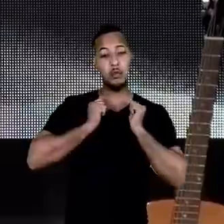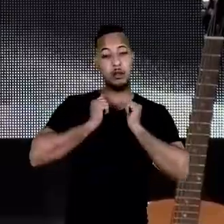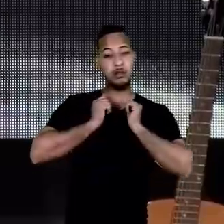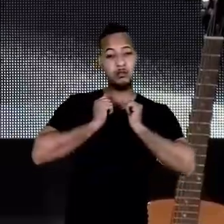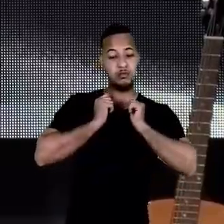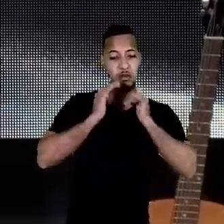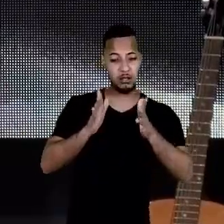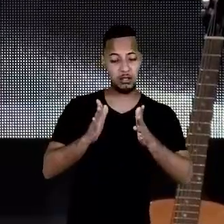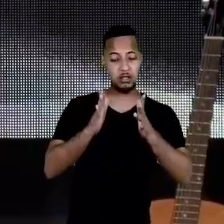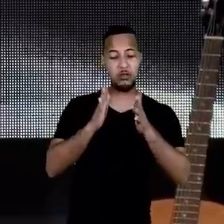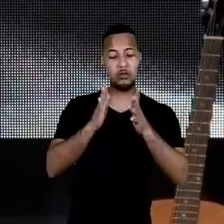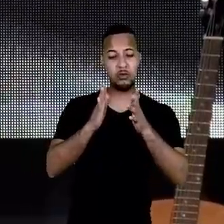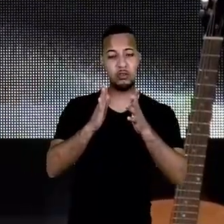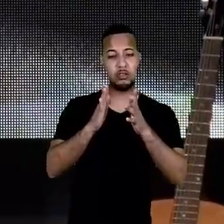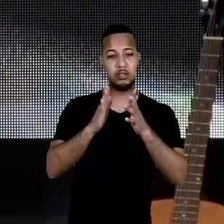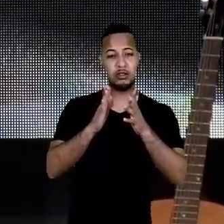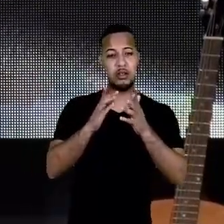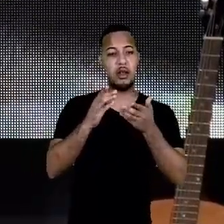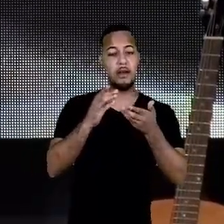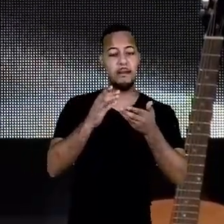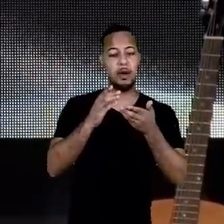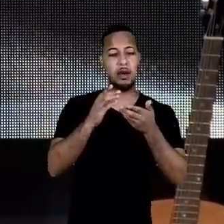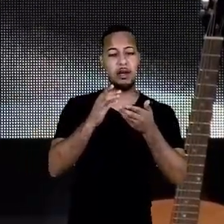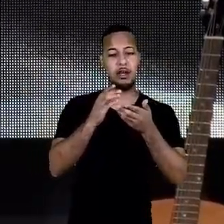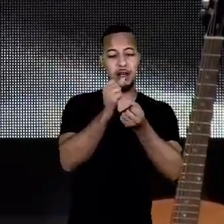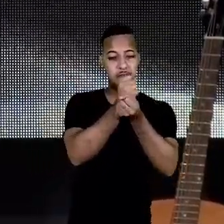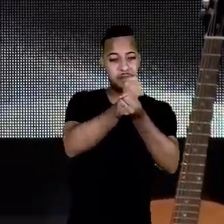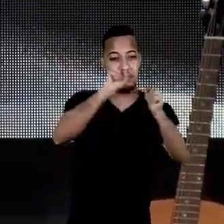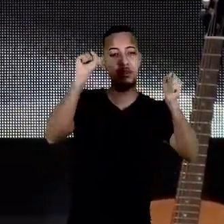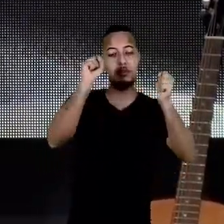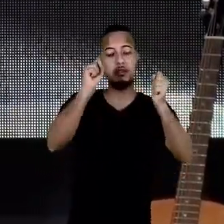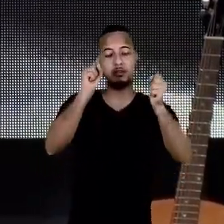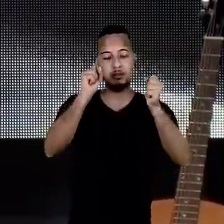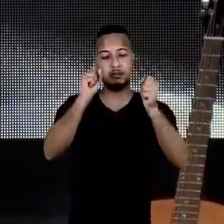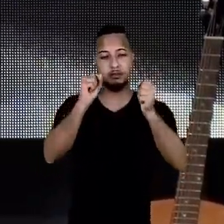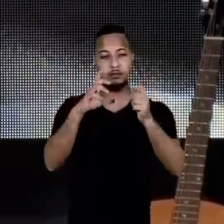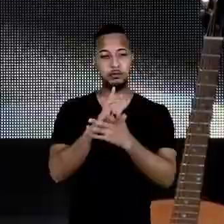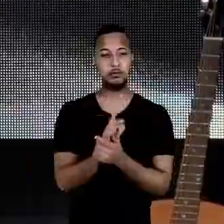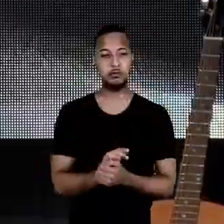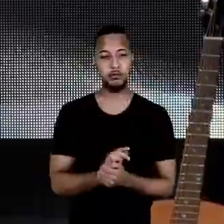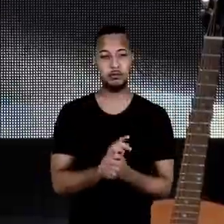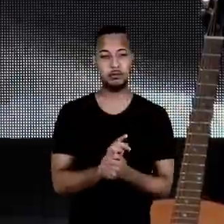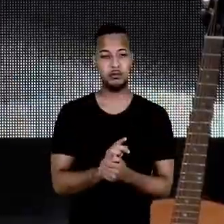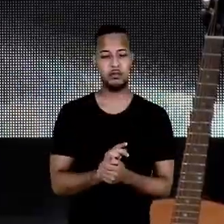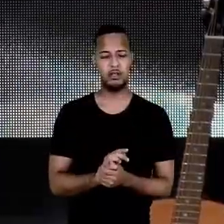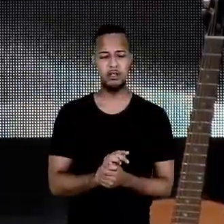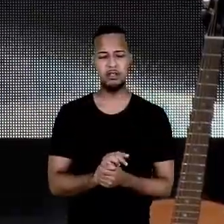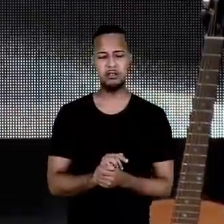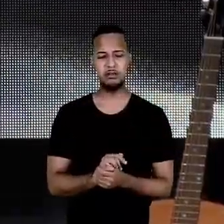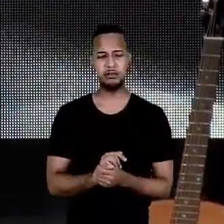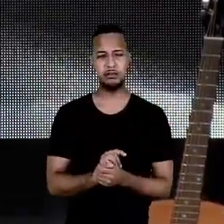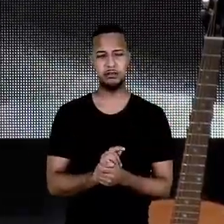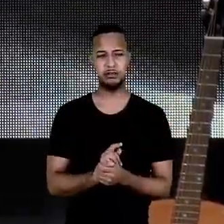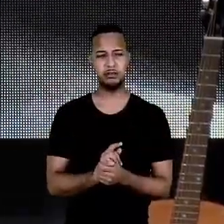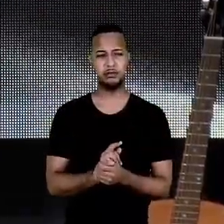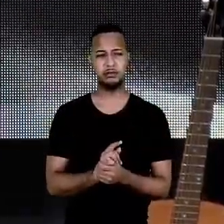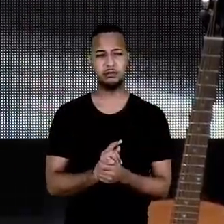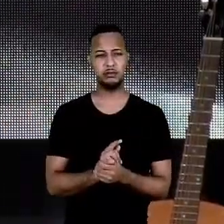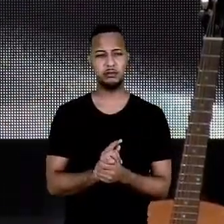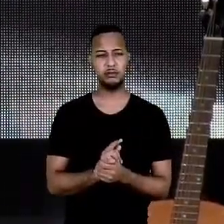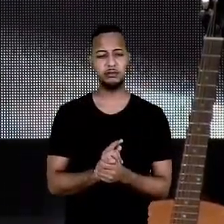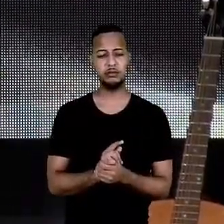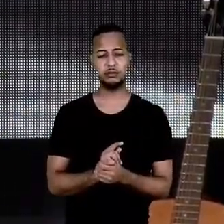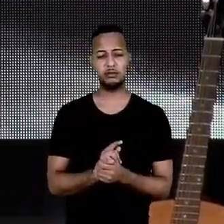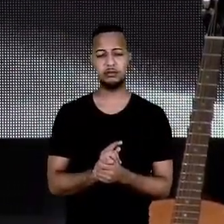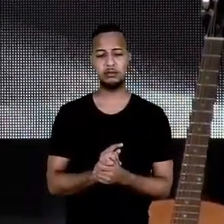Coríntios capítulo 10, versos 4 e 5 diz: porque as armas da nossa milícia não são carnais, mas sim poderosas em Deus para